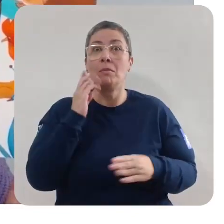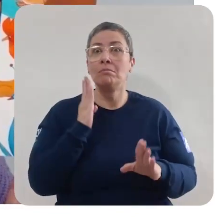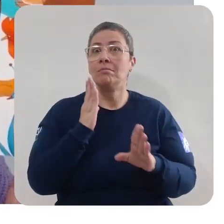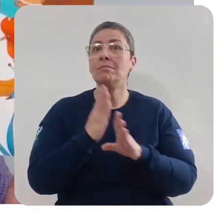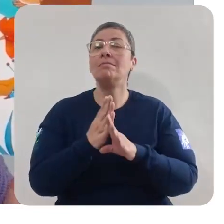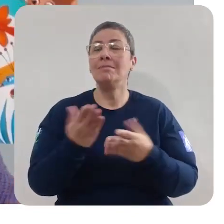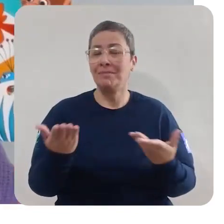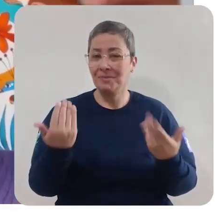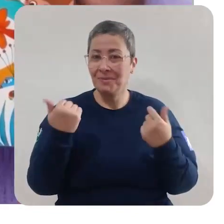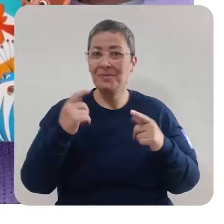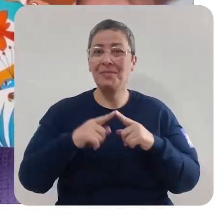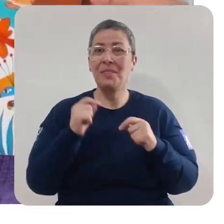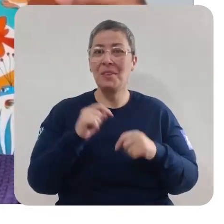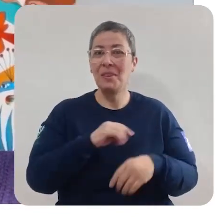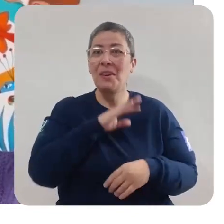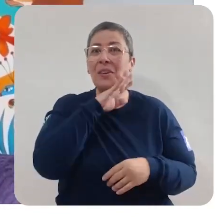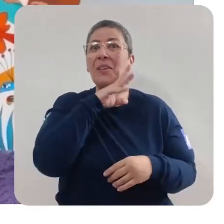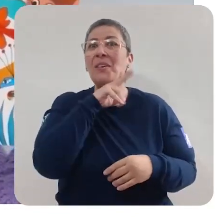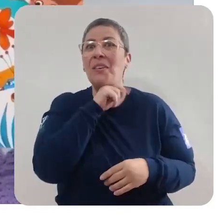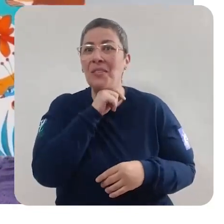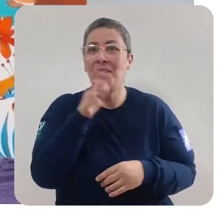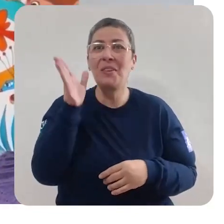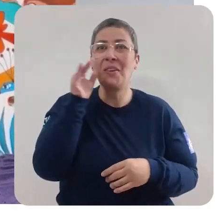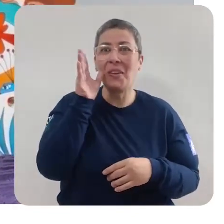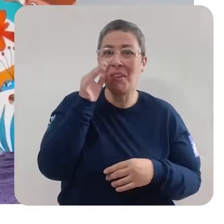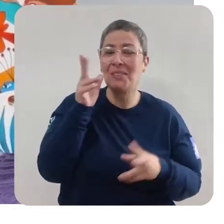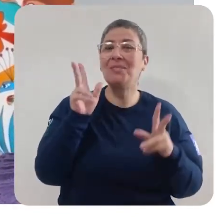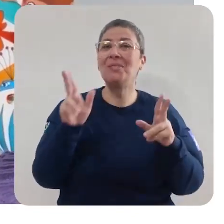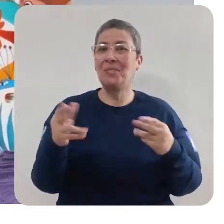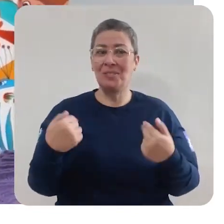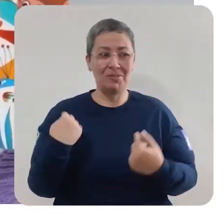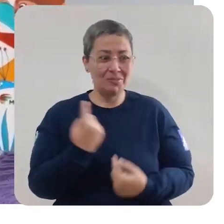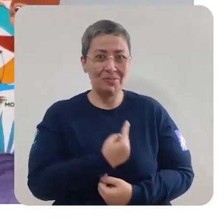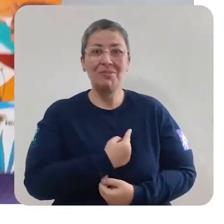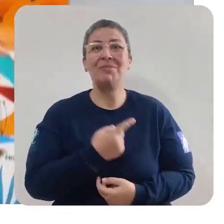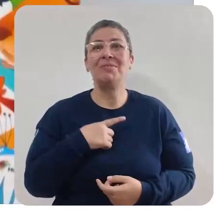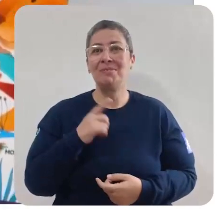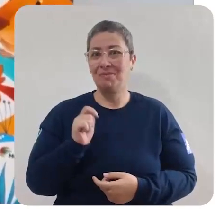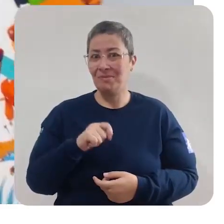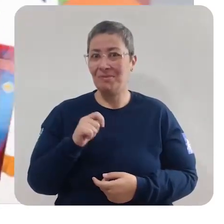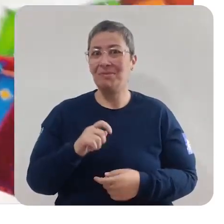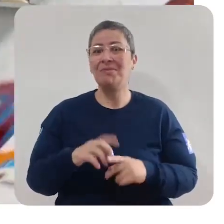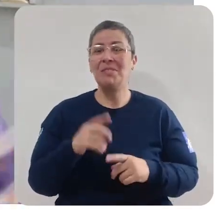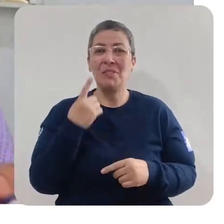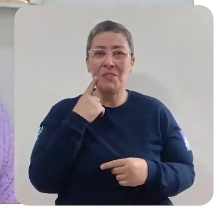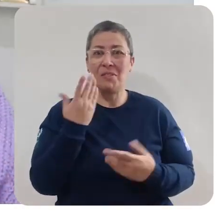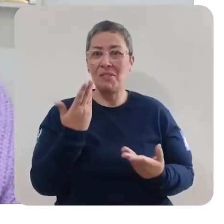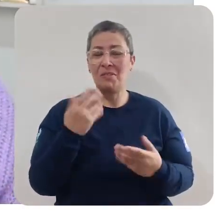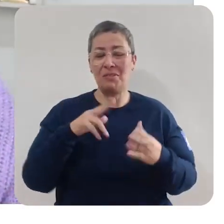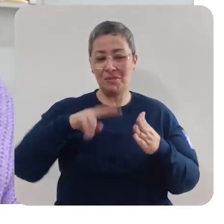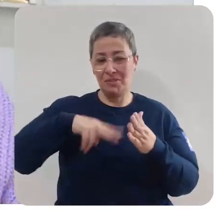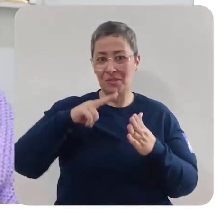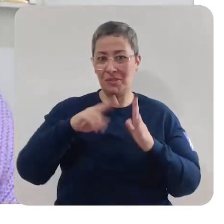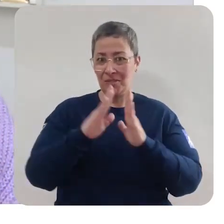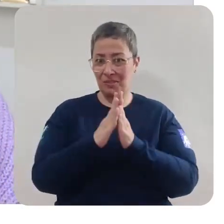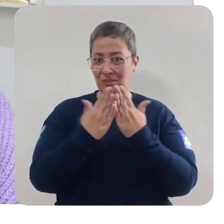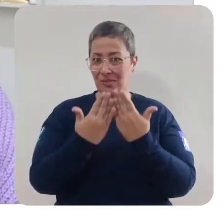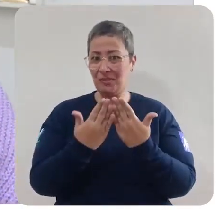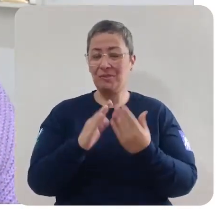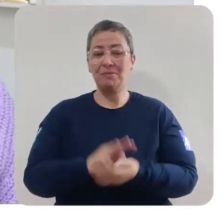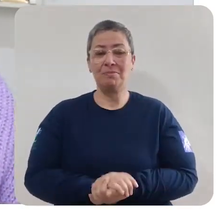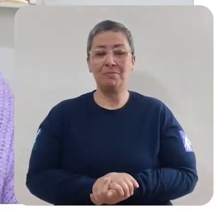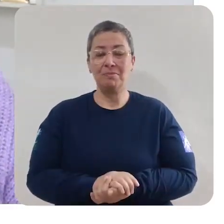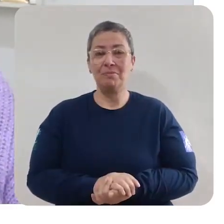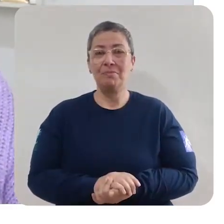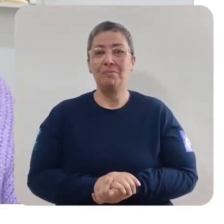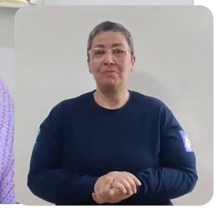Vamos descobrir. Esses animais também estão curiosos que nem a gente, hein? Então vamos lá, vou ler para vocês essa história.